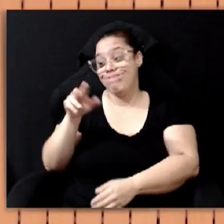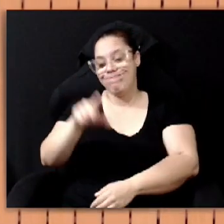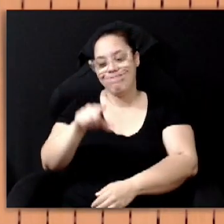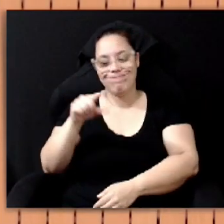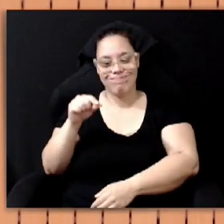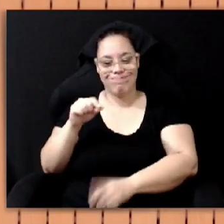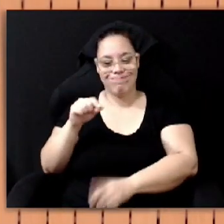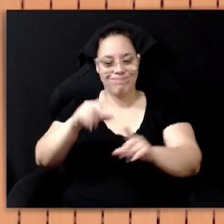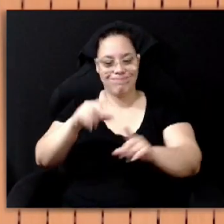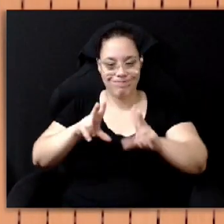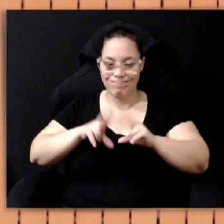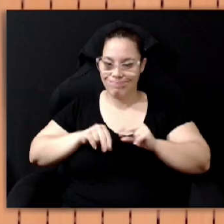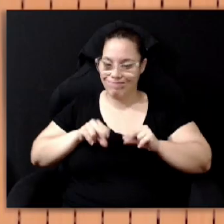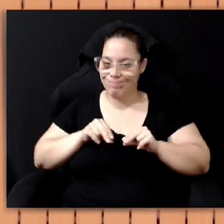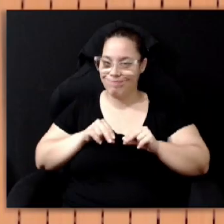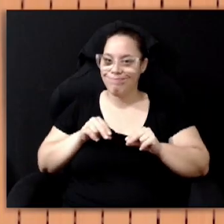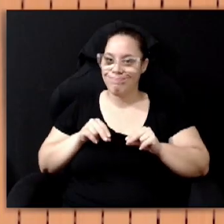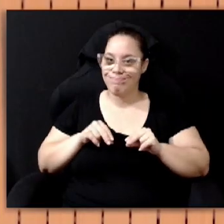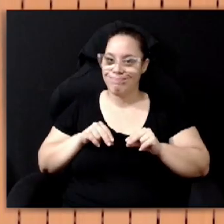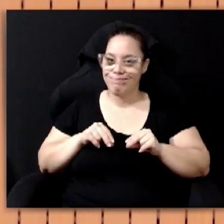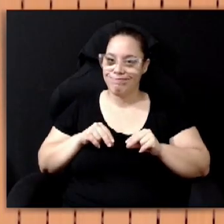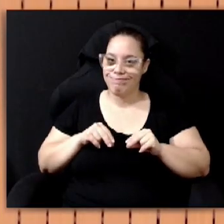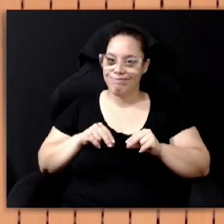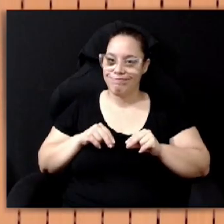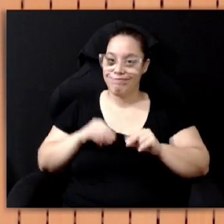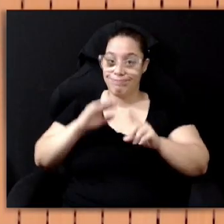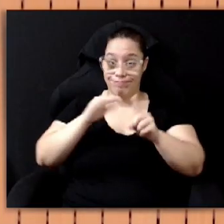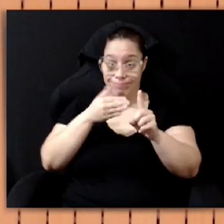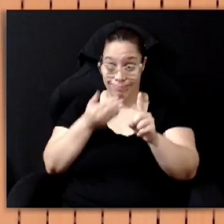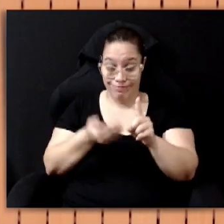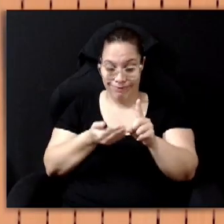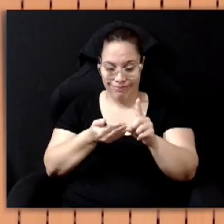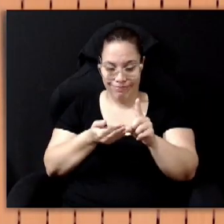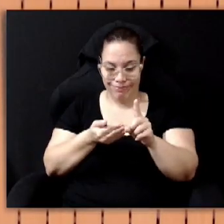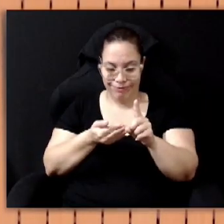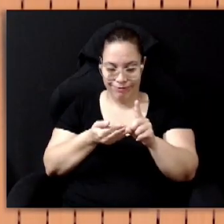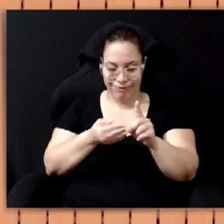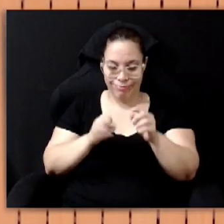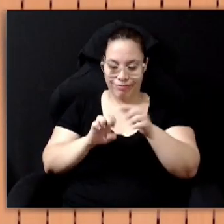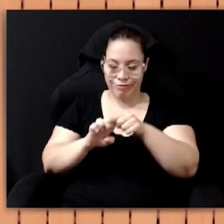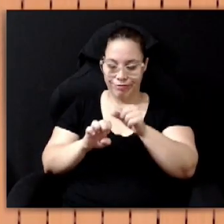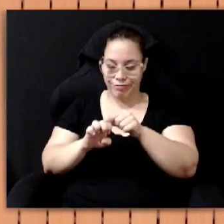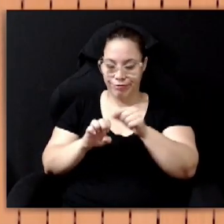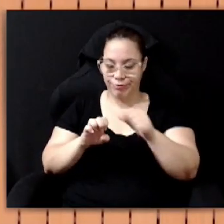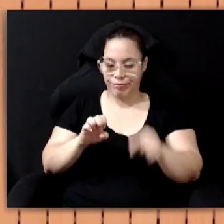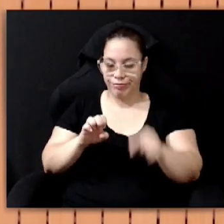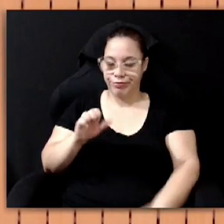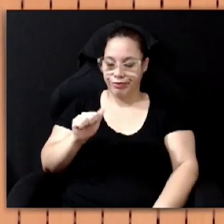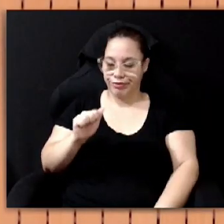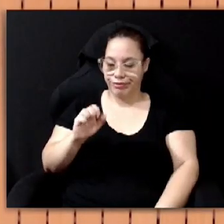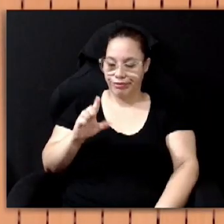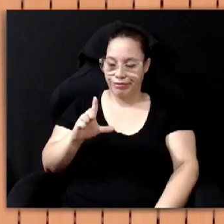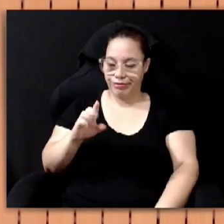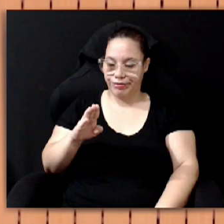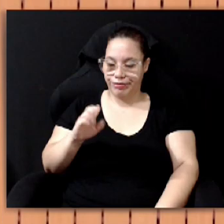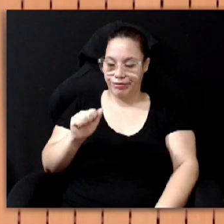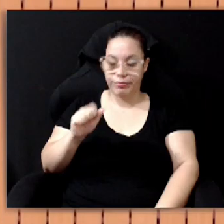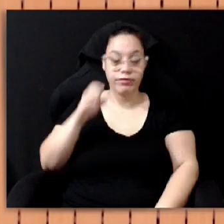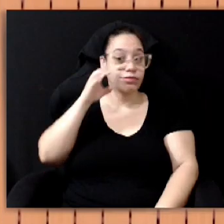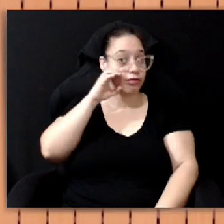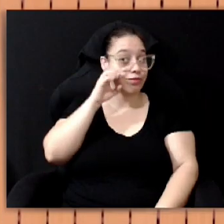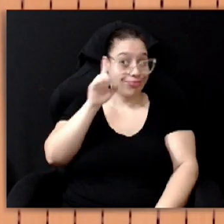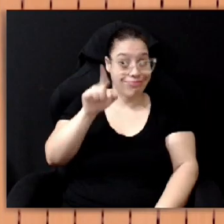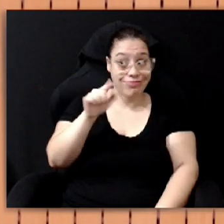prêmio, dessa homenagem, né, de mérito empresarial para a Alba, Cirilo, foi muito bem escolhido, porque realmente é